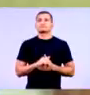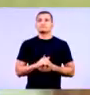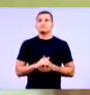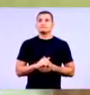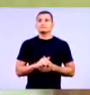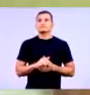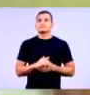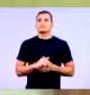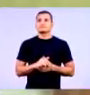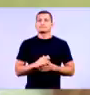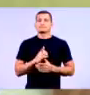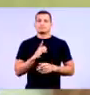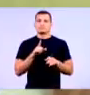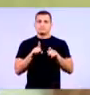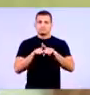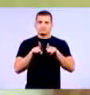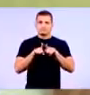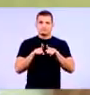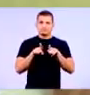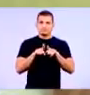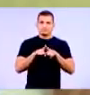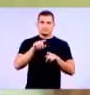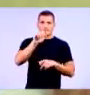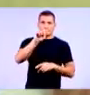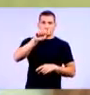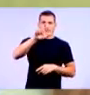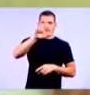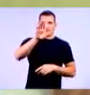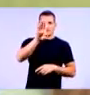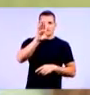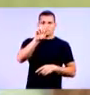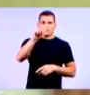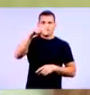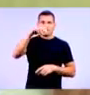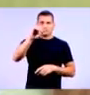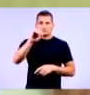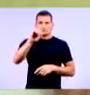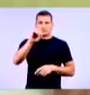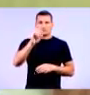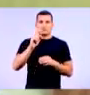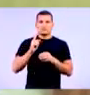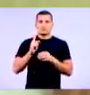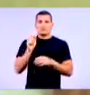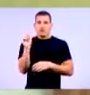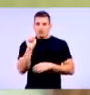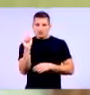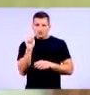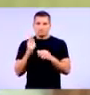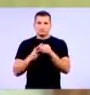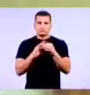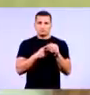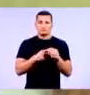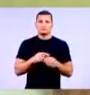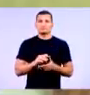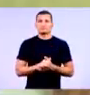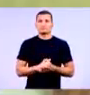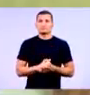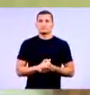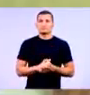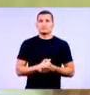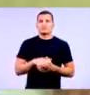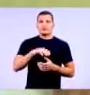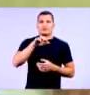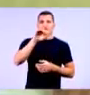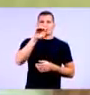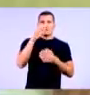a contribuição do Albano lá de Ariquemes. Ele fez sobre o IFRO. Aí ele coloca: instrumento